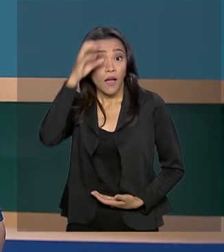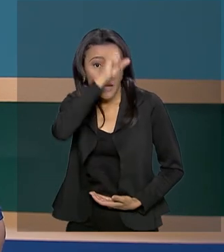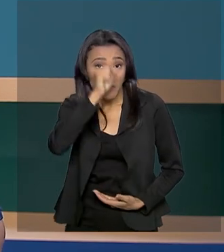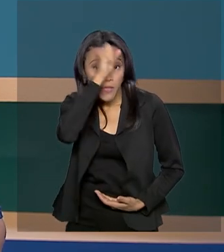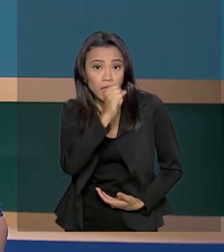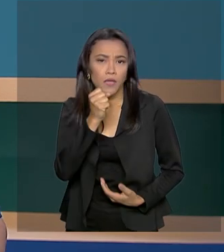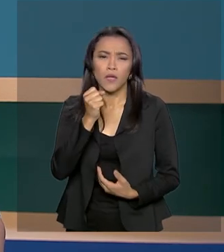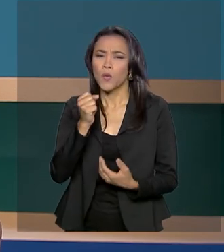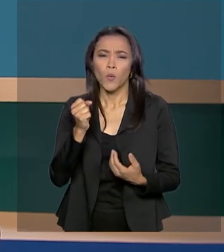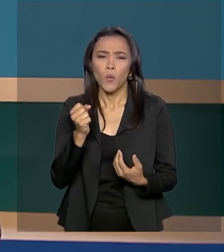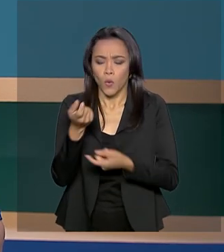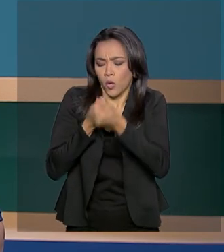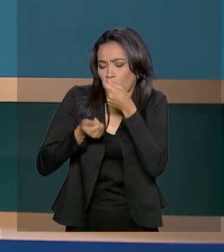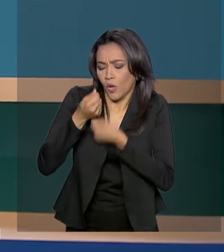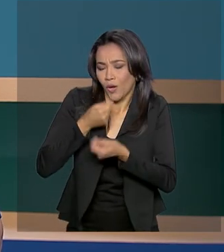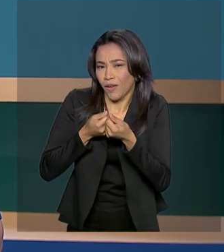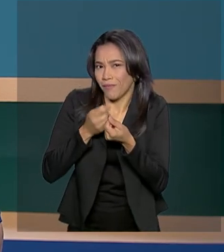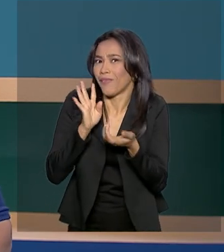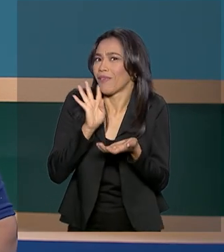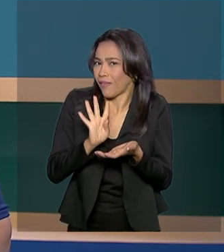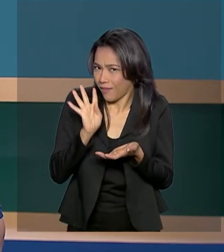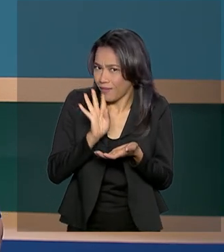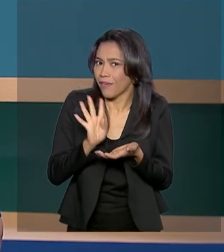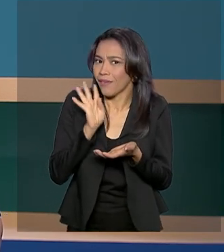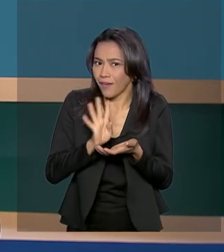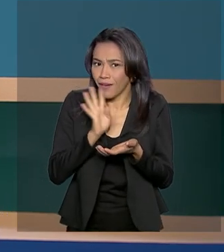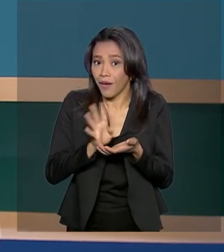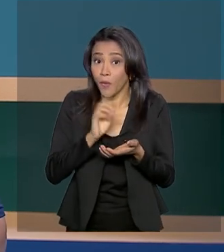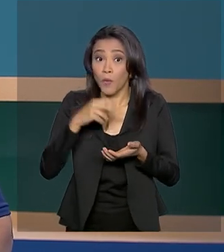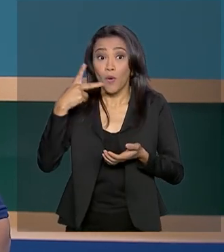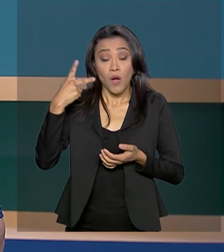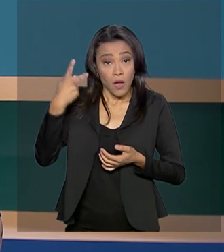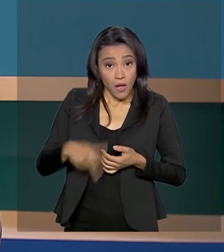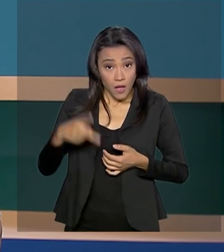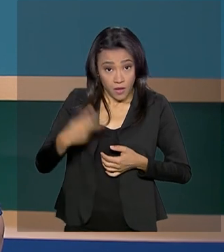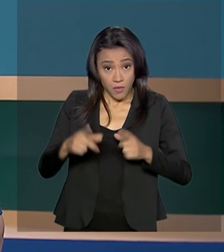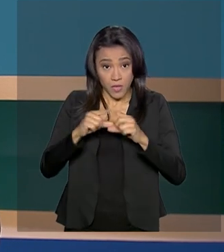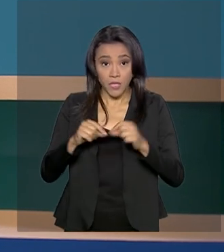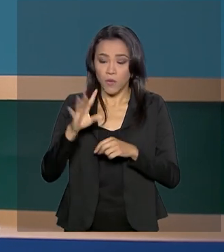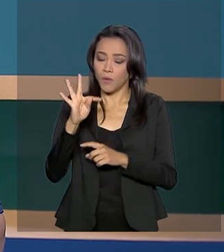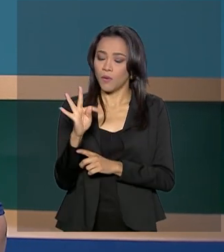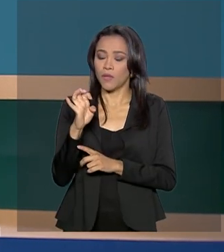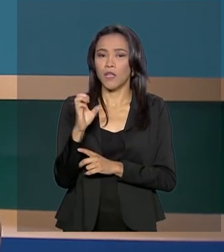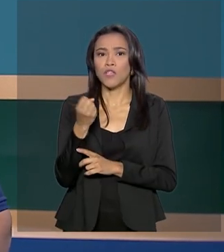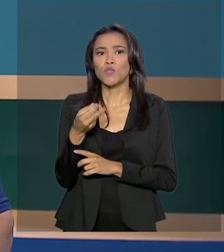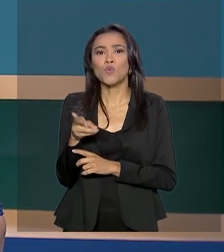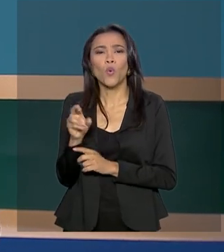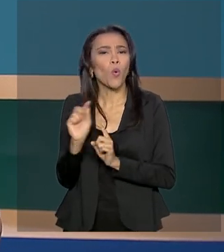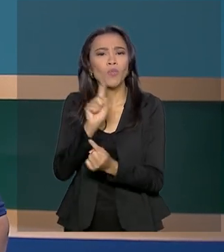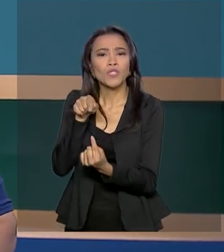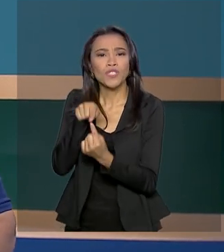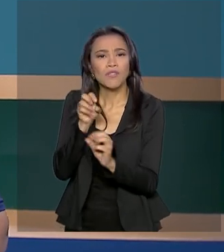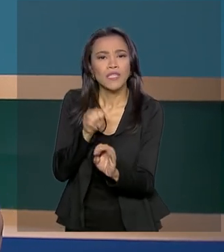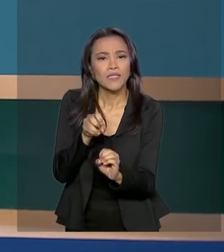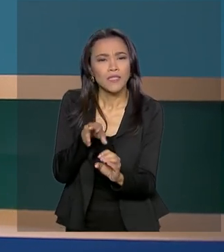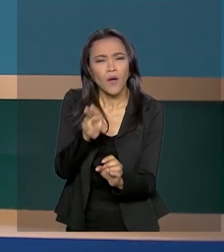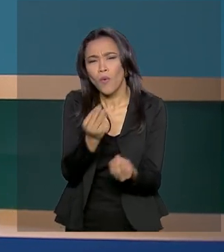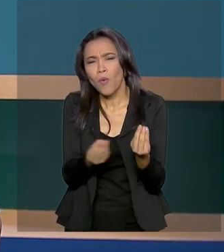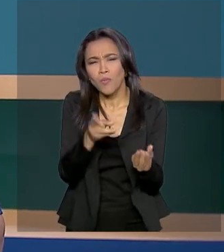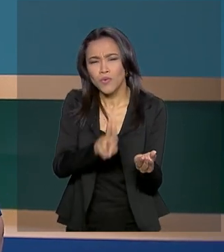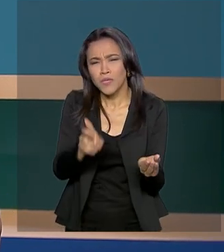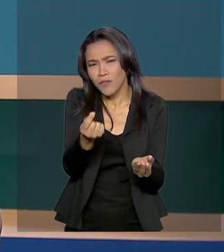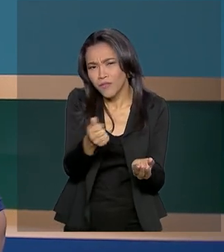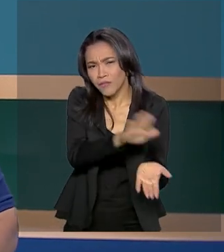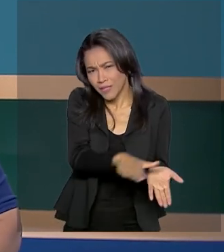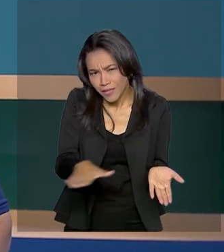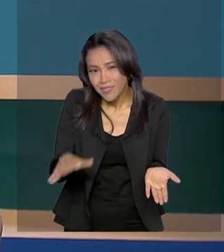Aprender economia pode ser divertido. O Tesouro Nacional lançou um projeto para ensinar educação financeira para crianças